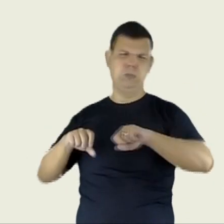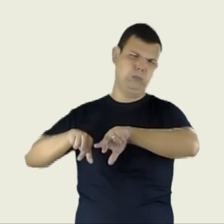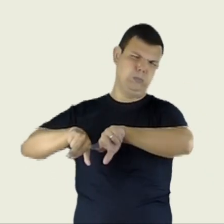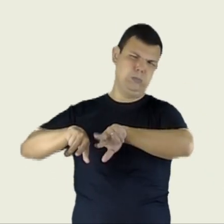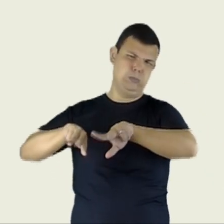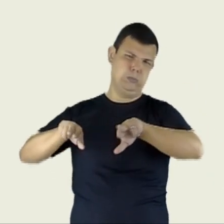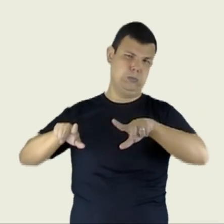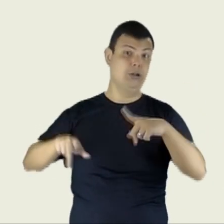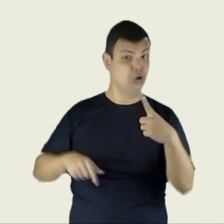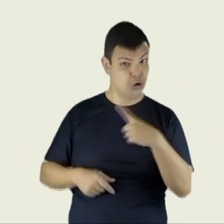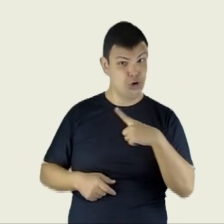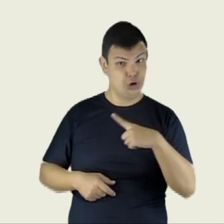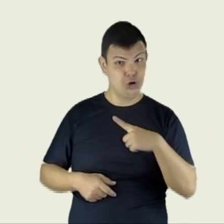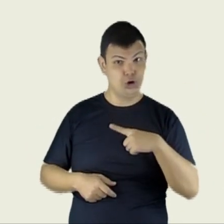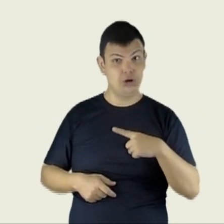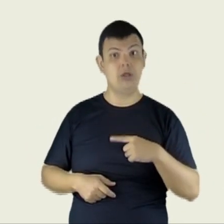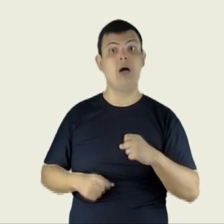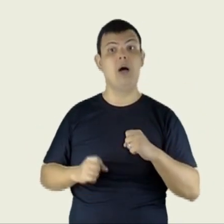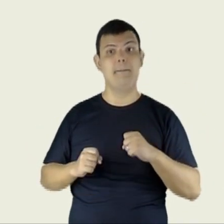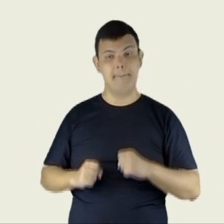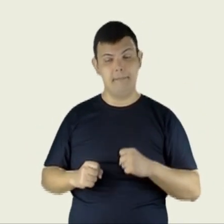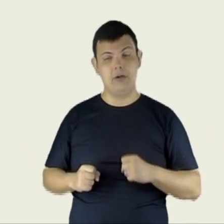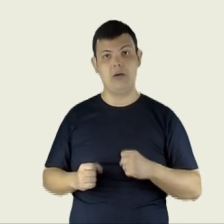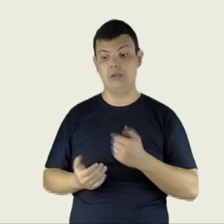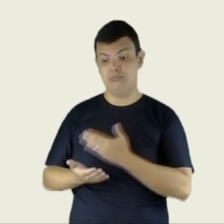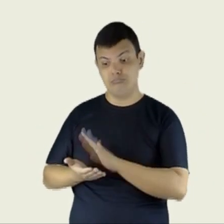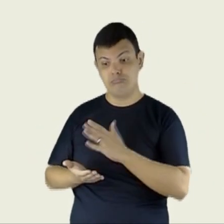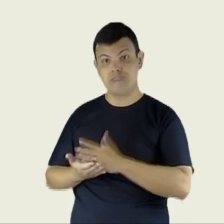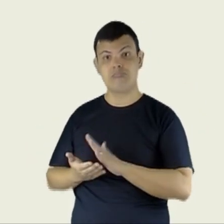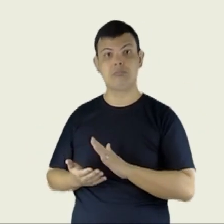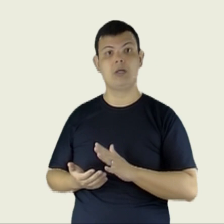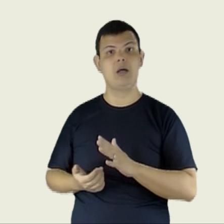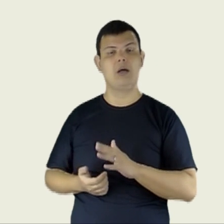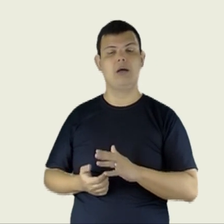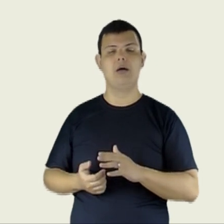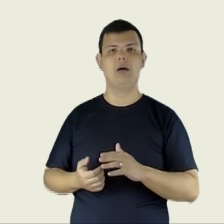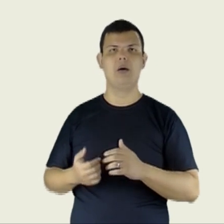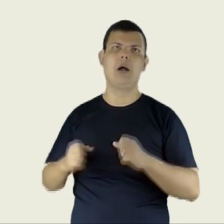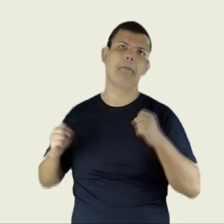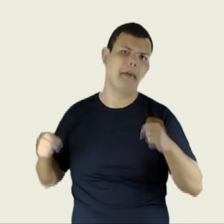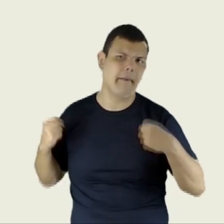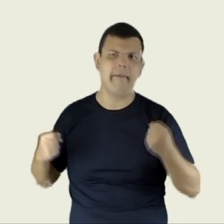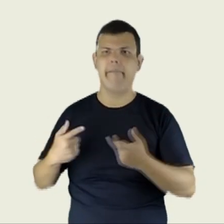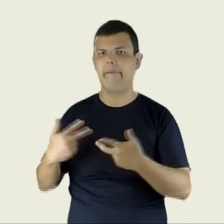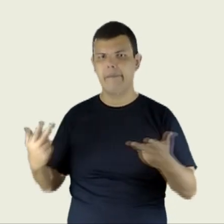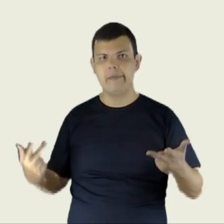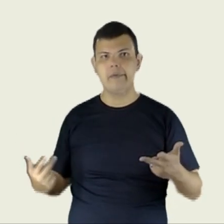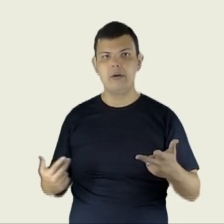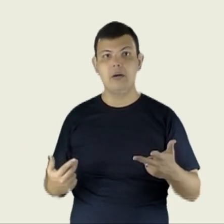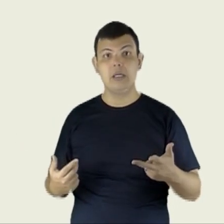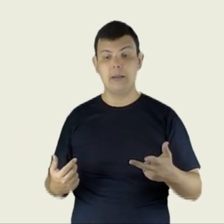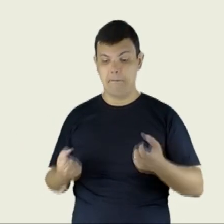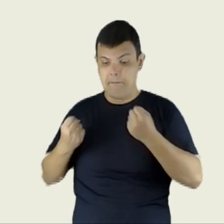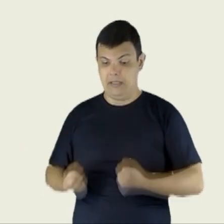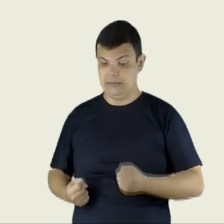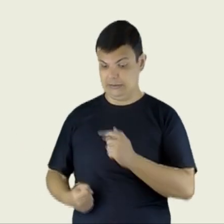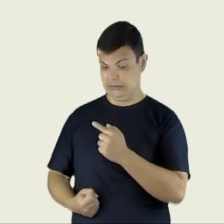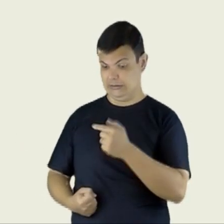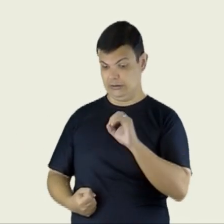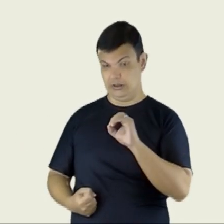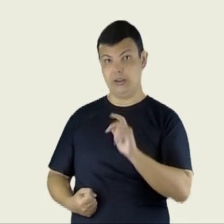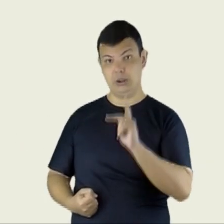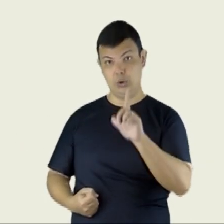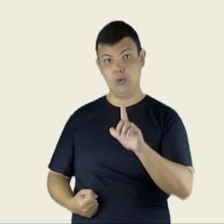brincar, andar de bicicleta, fazer atividades do dia a dia, caminhadas, olha aí, a pessoa de 70 quilos pode perder